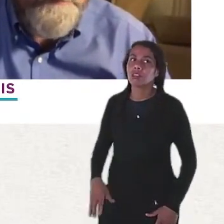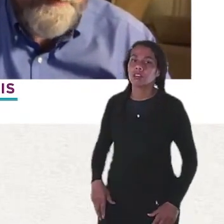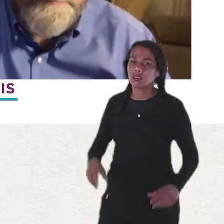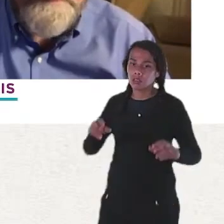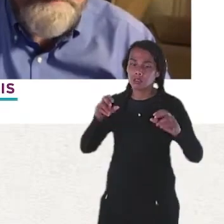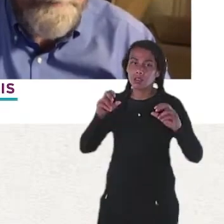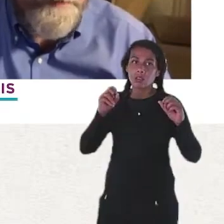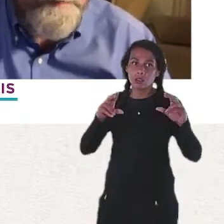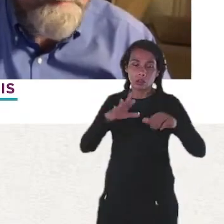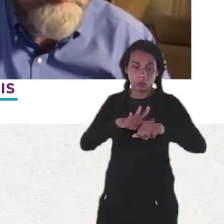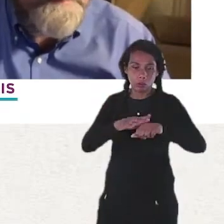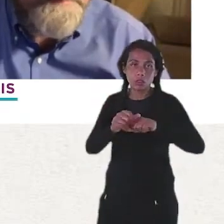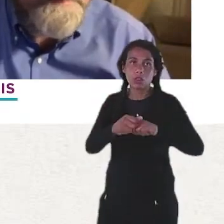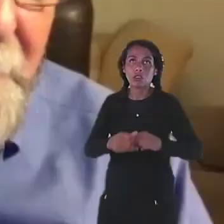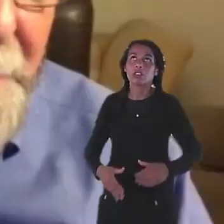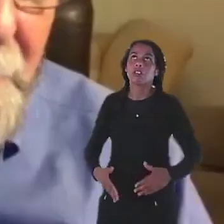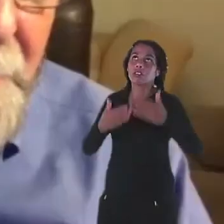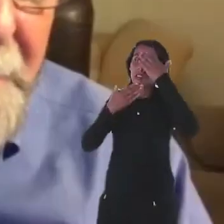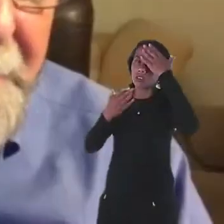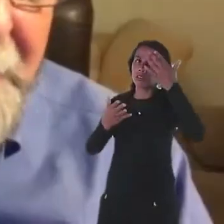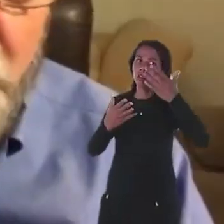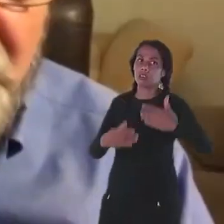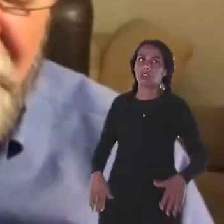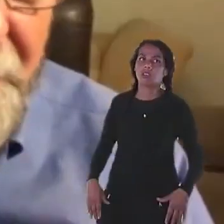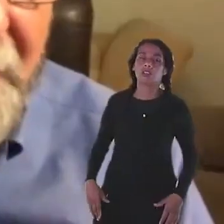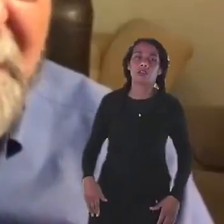o HIV começou a matar pessoas aqui na cidade de São